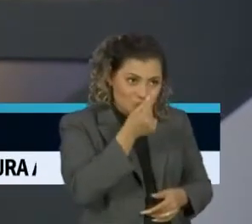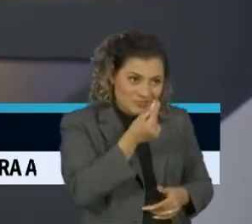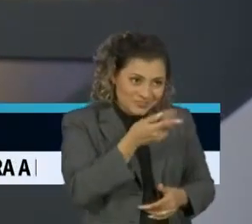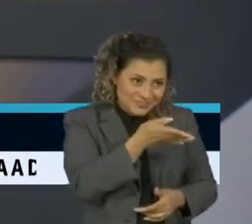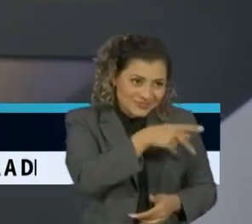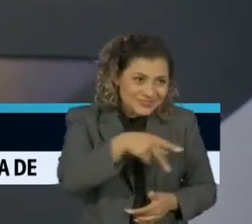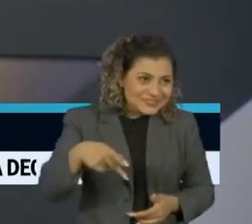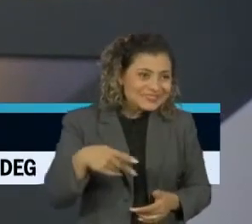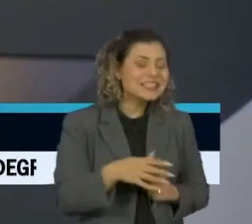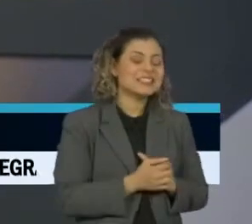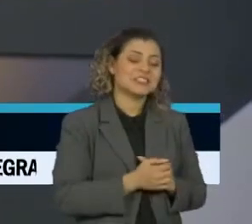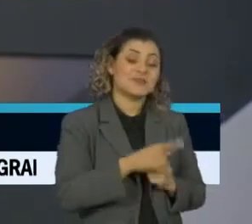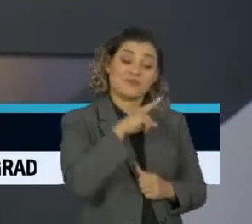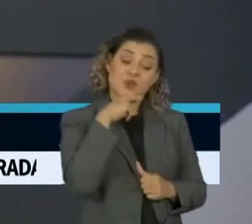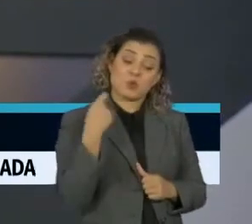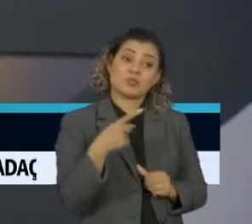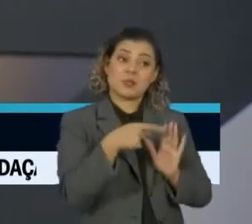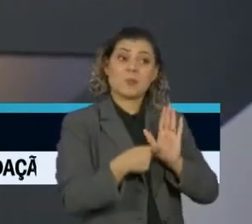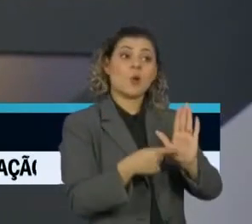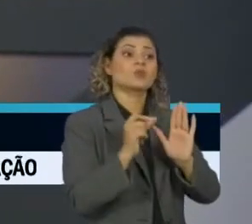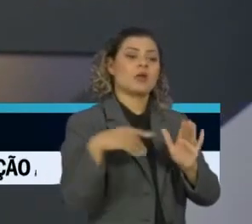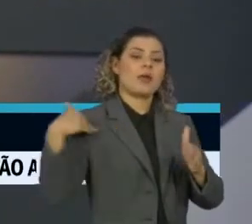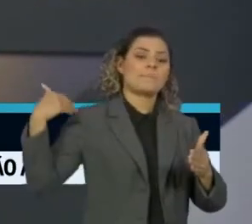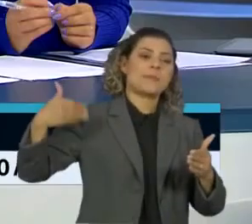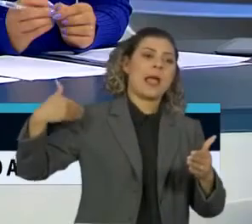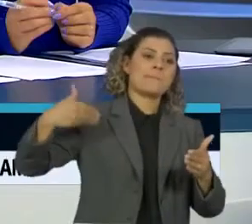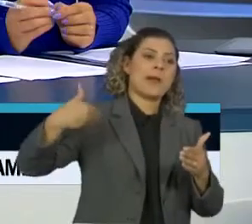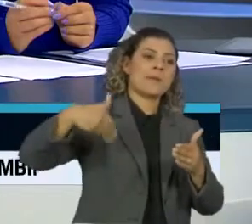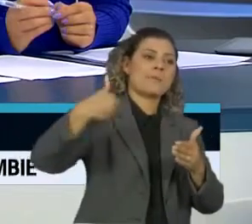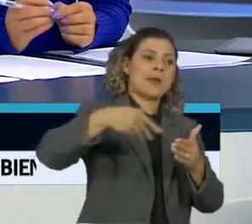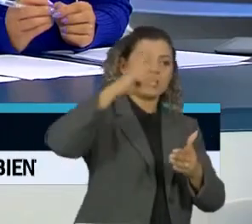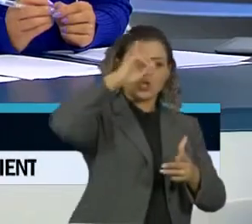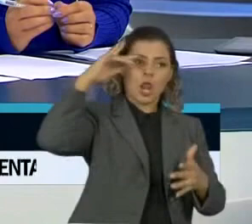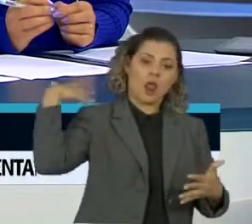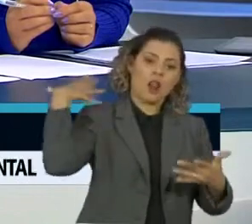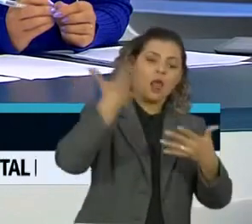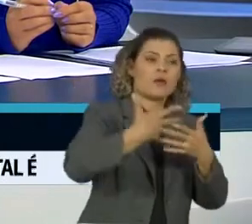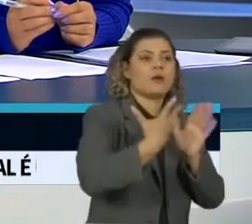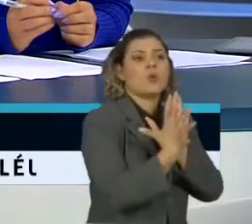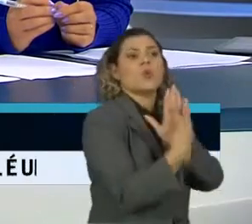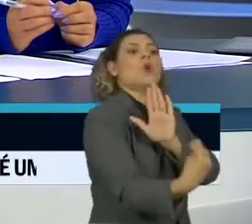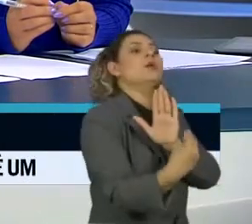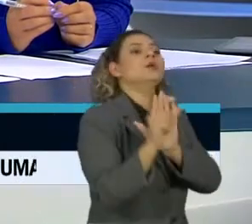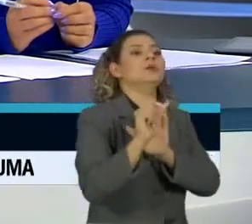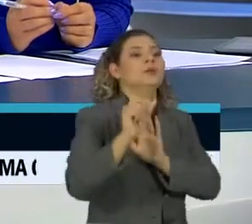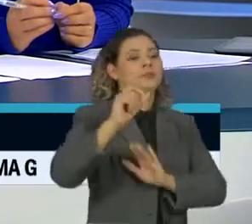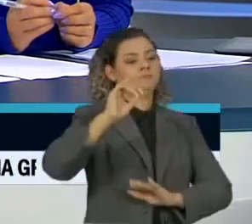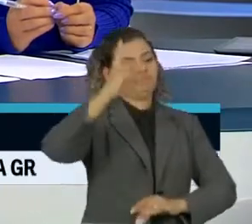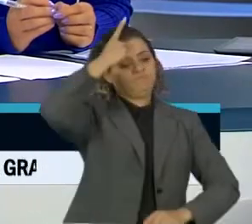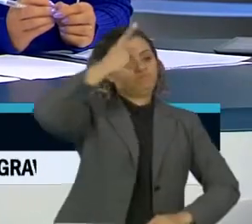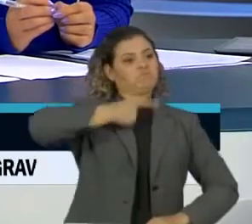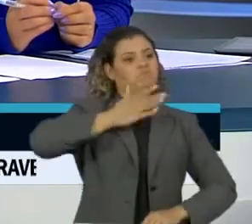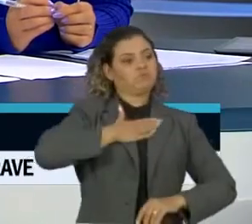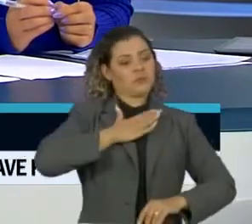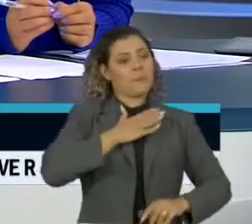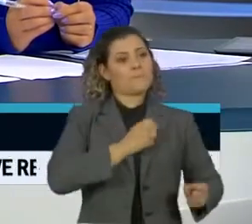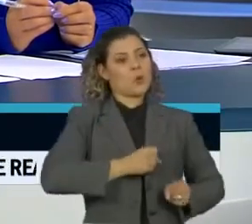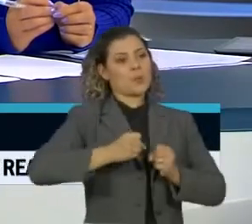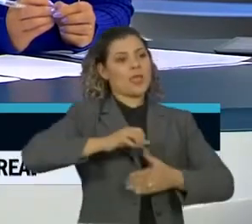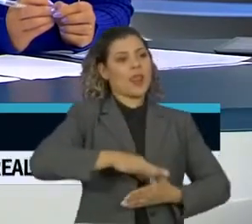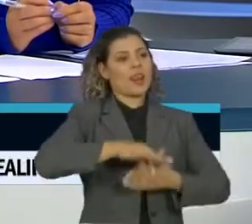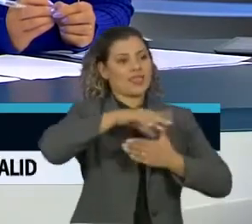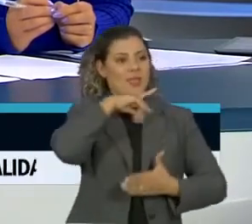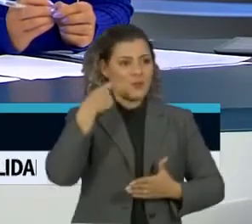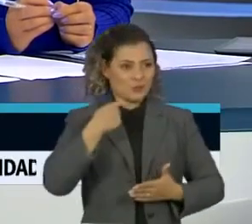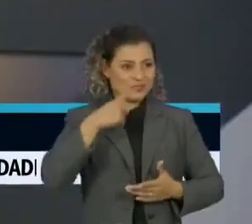é um exemplo de continuação histórica do autocentrismo, não é? Da liderança